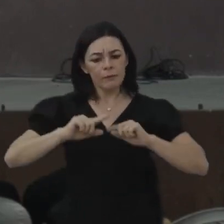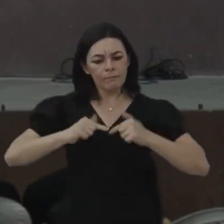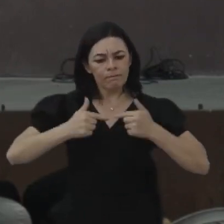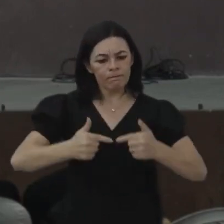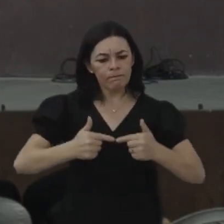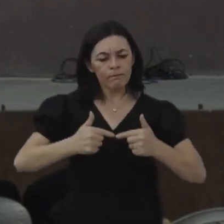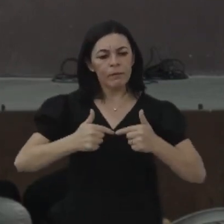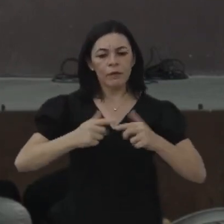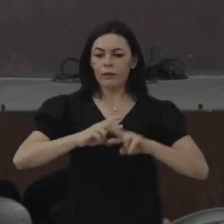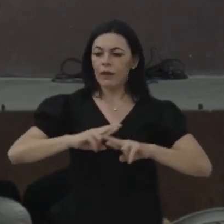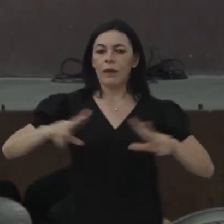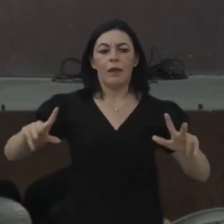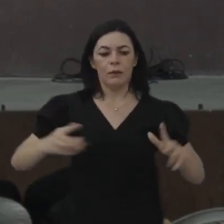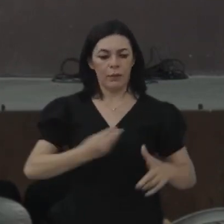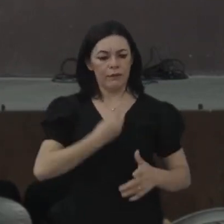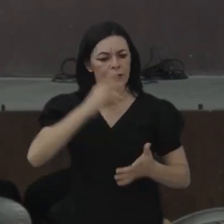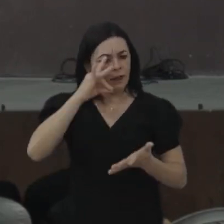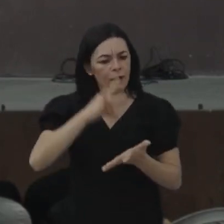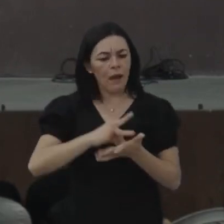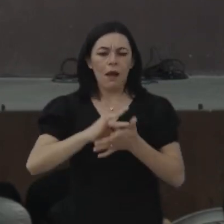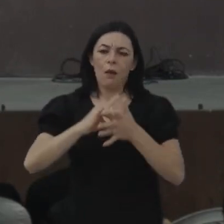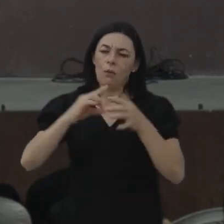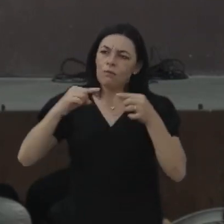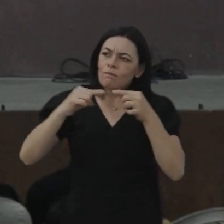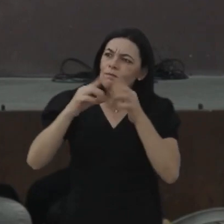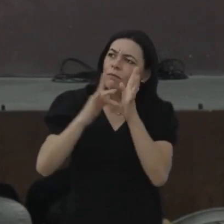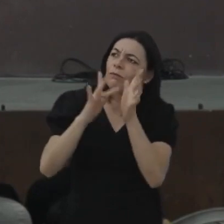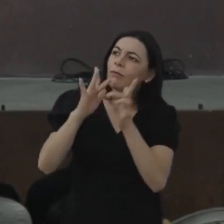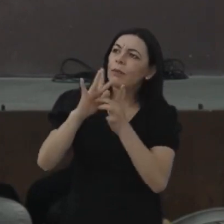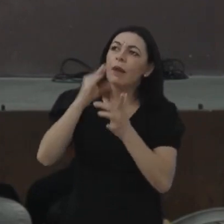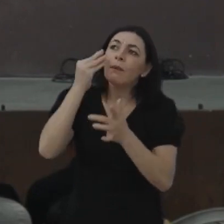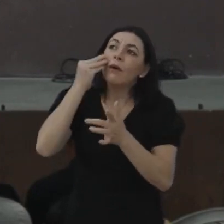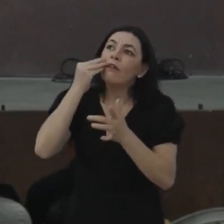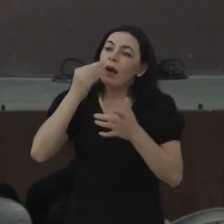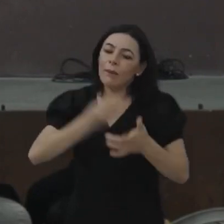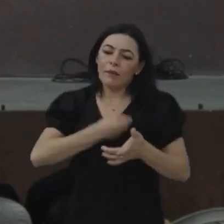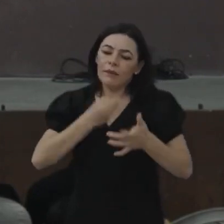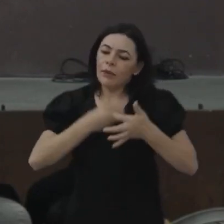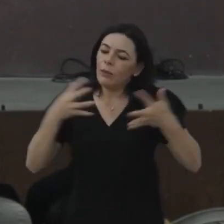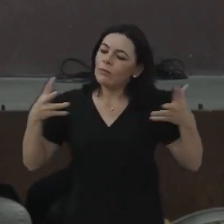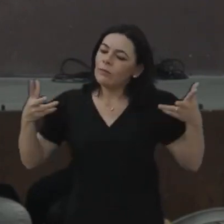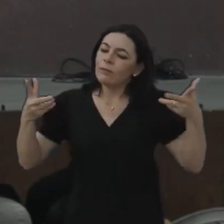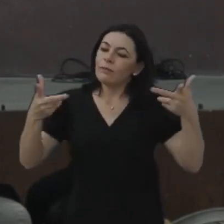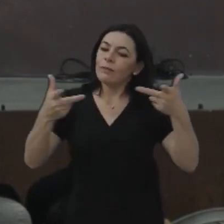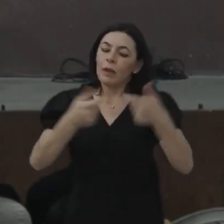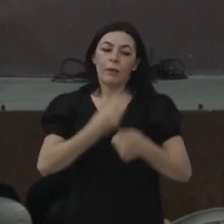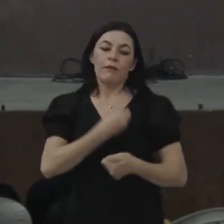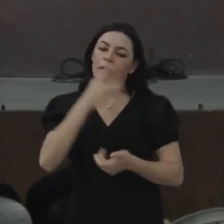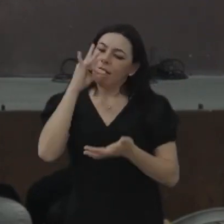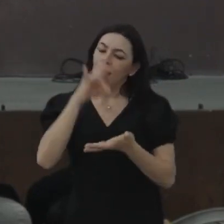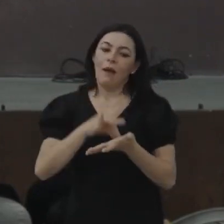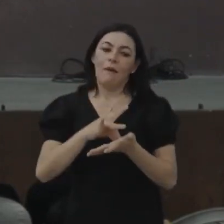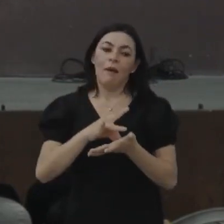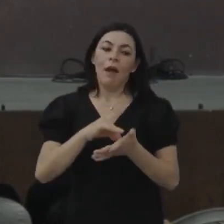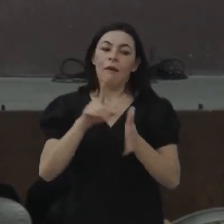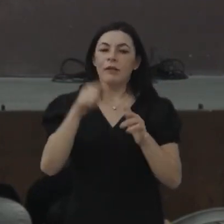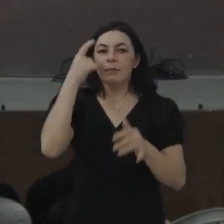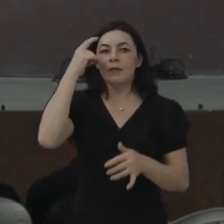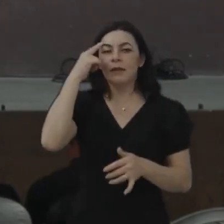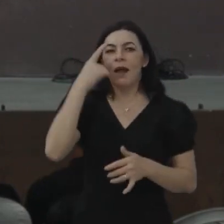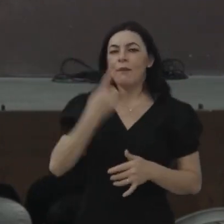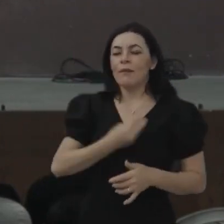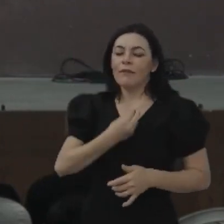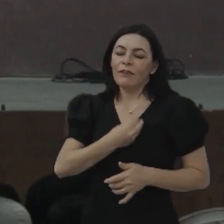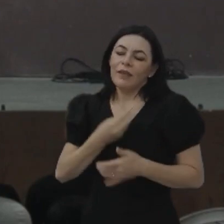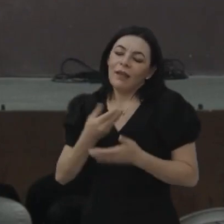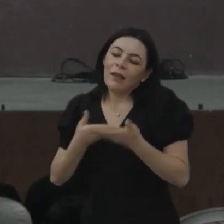distinta. Viva uma vida real em Cristo e você vai provar a vida abundante, a verdadeira vida. Mas não queira ser agradável aos outros, pois você não